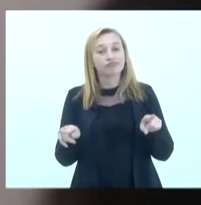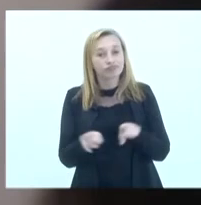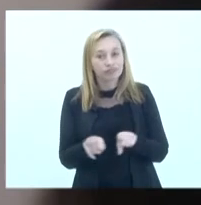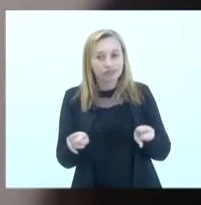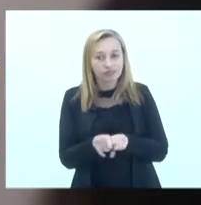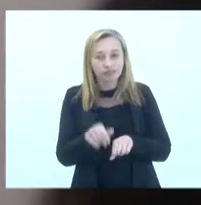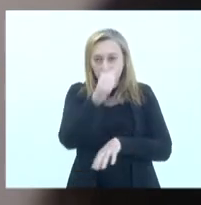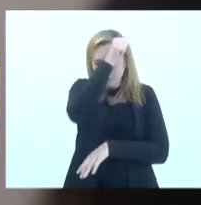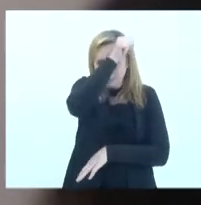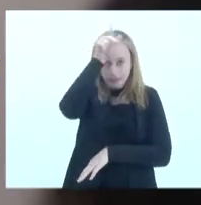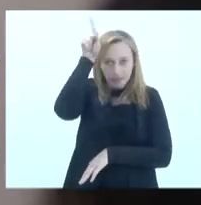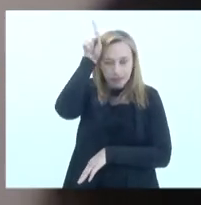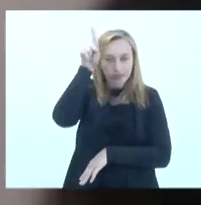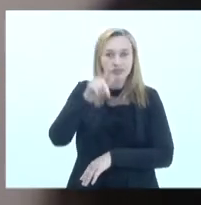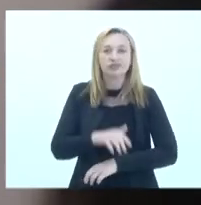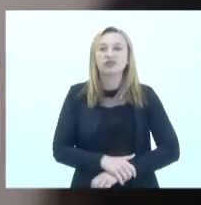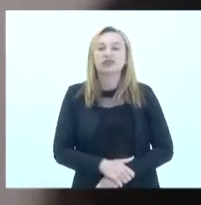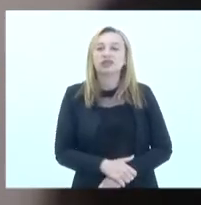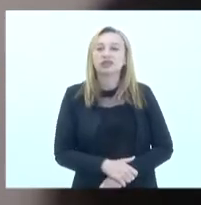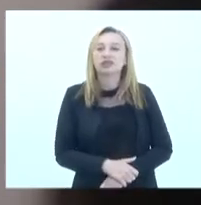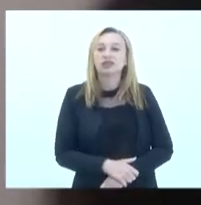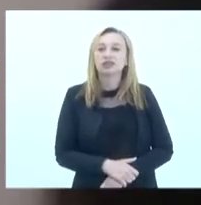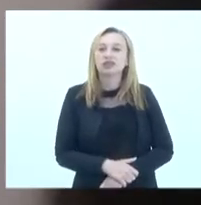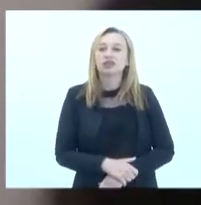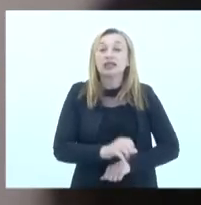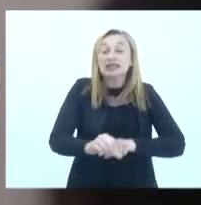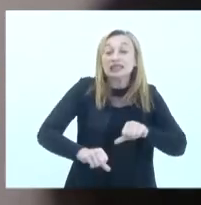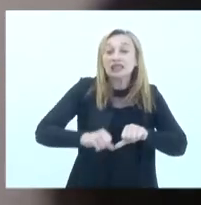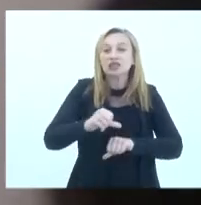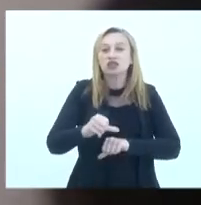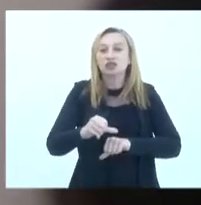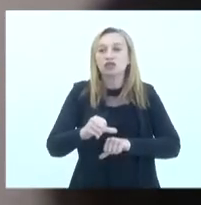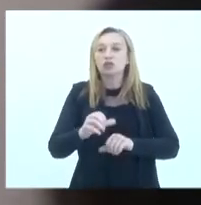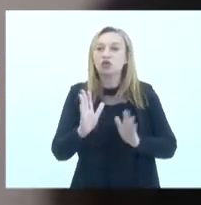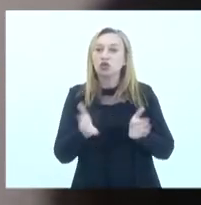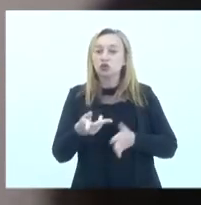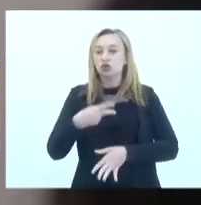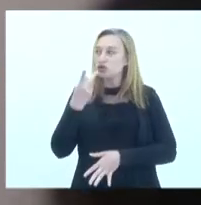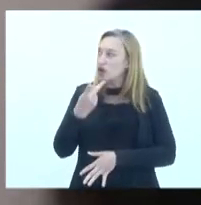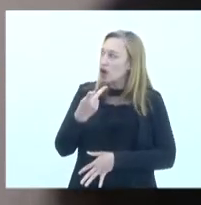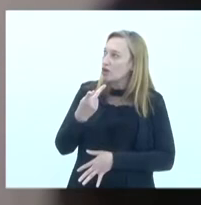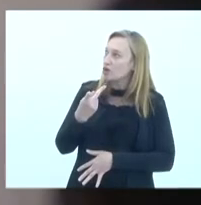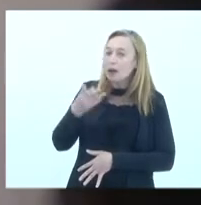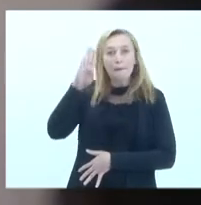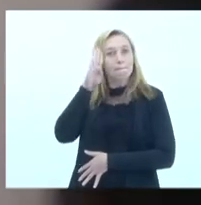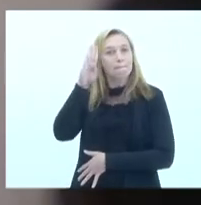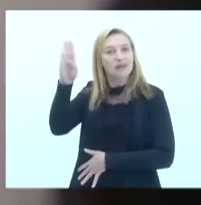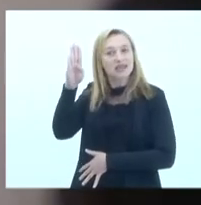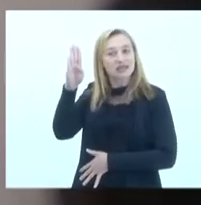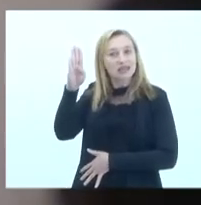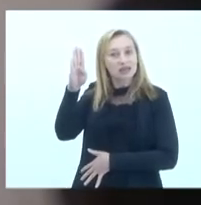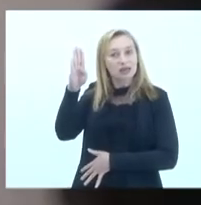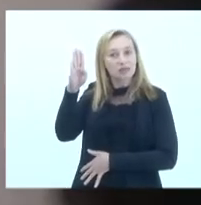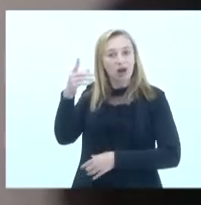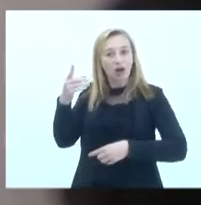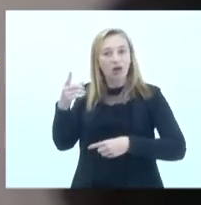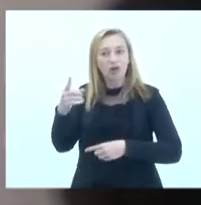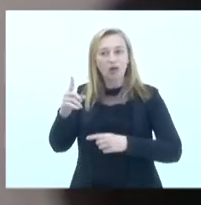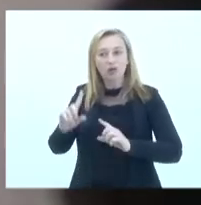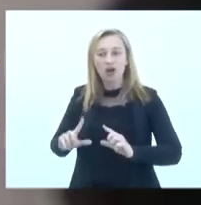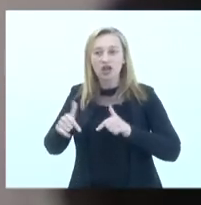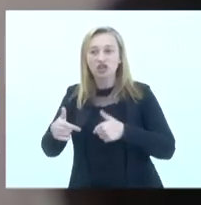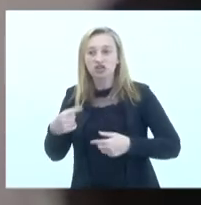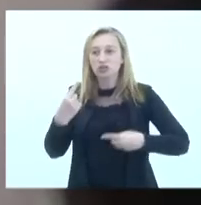das prefeituras, se transformando naquilo que hoje eu chamo de principal agência de políticas